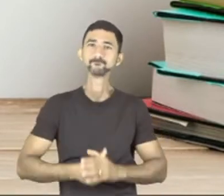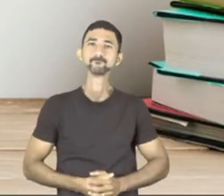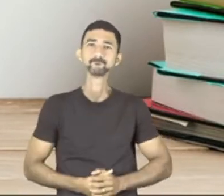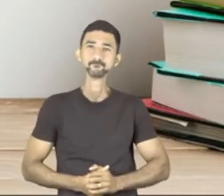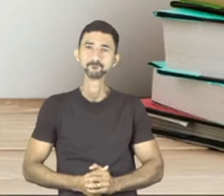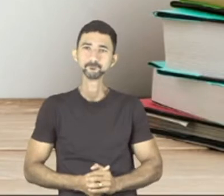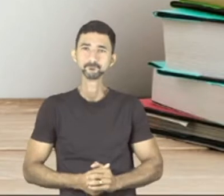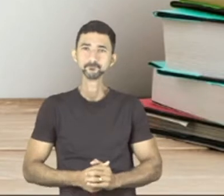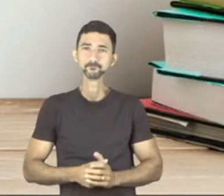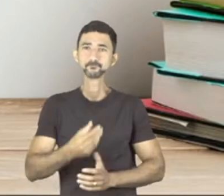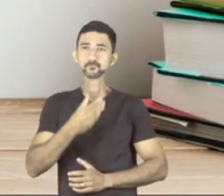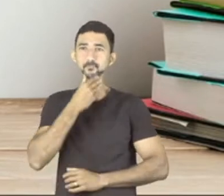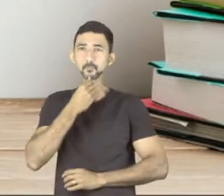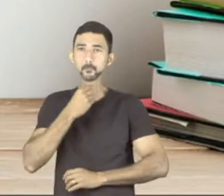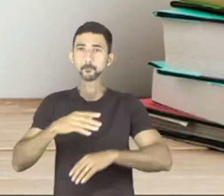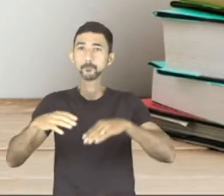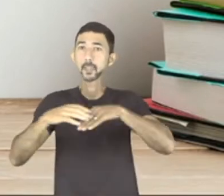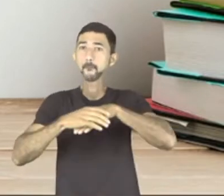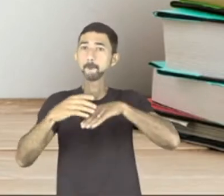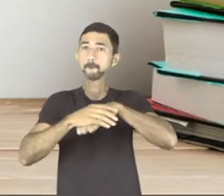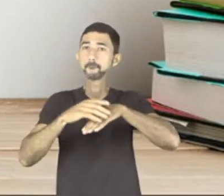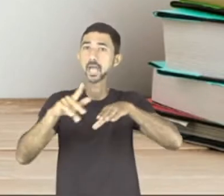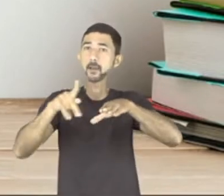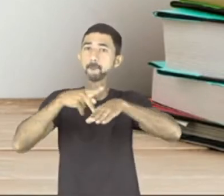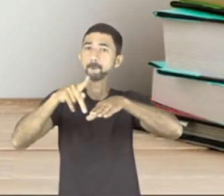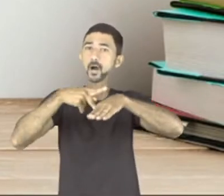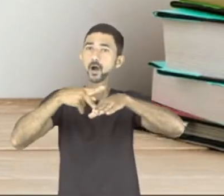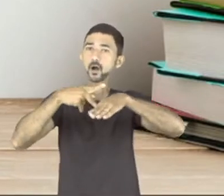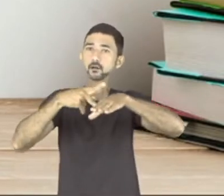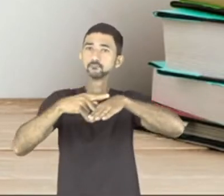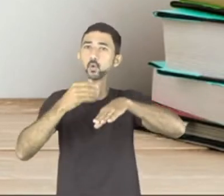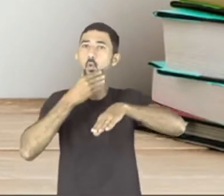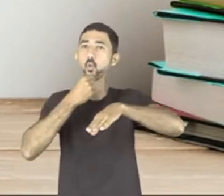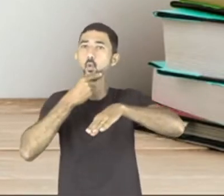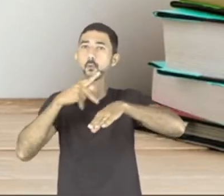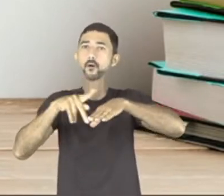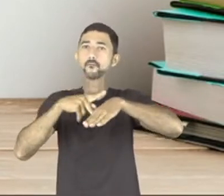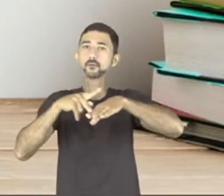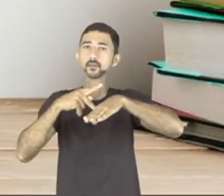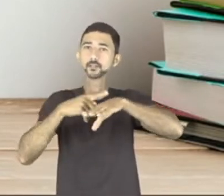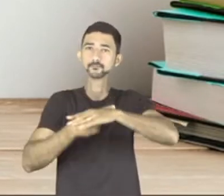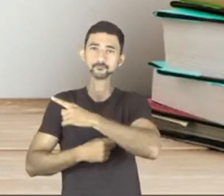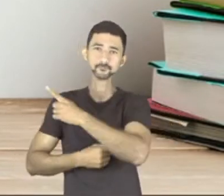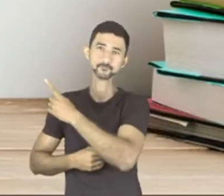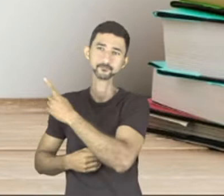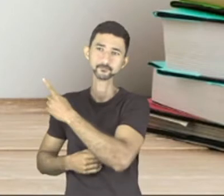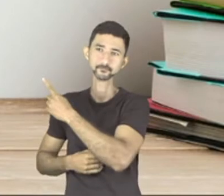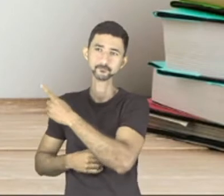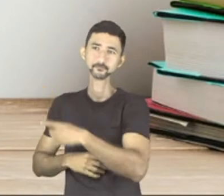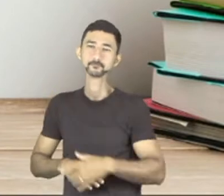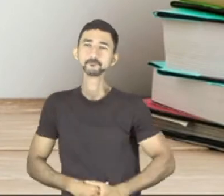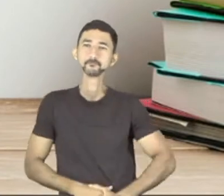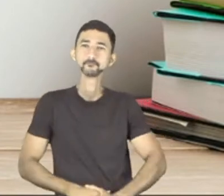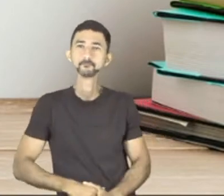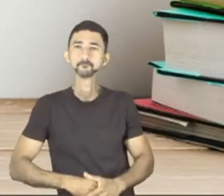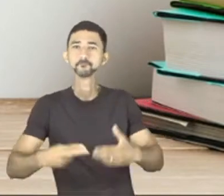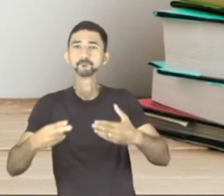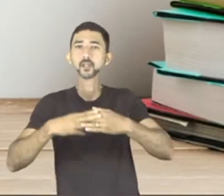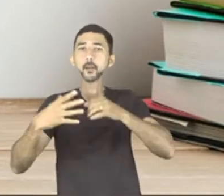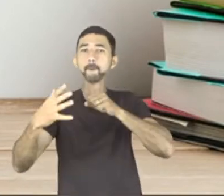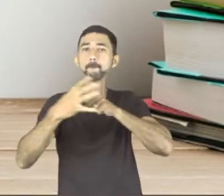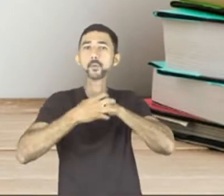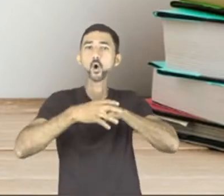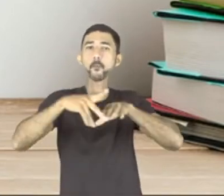Reparem no pé dos lutadores. Ó. O lutador de vermelho, o pé dele aparece ali em cima. Ele usa uma proteção